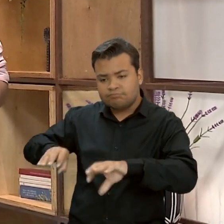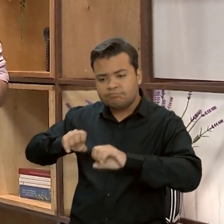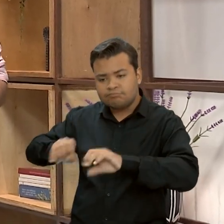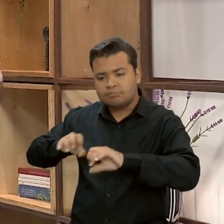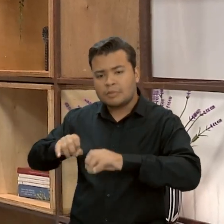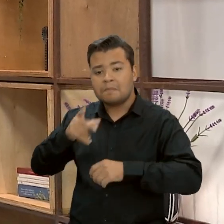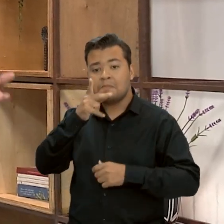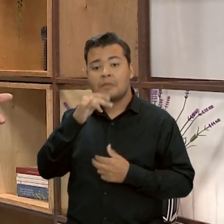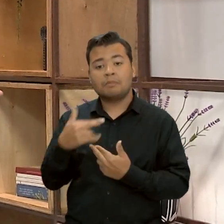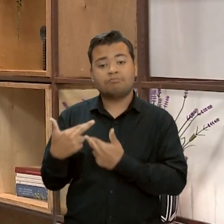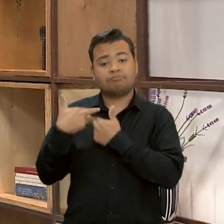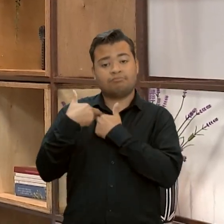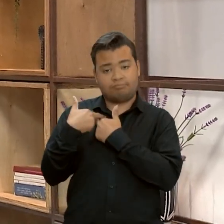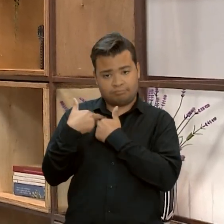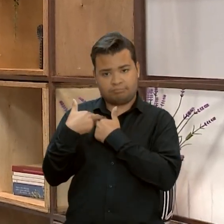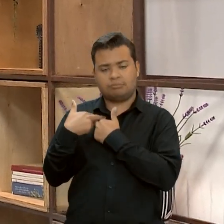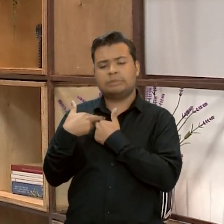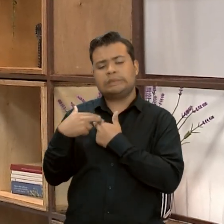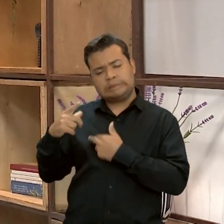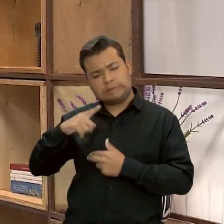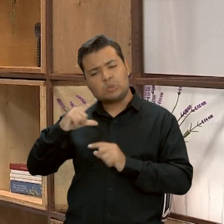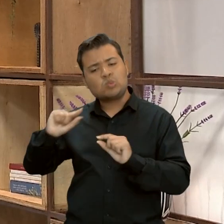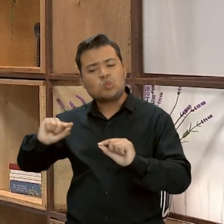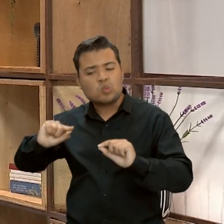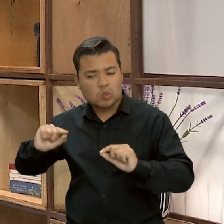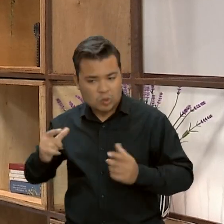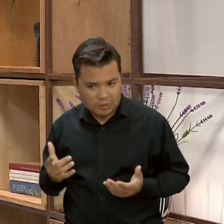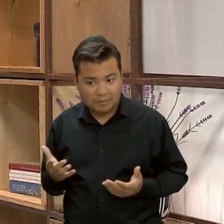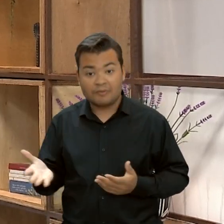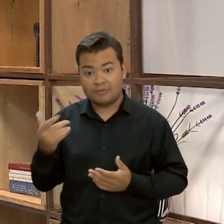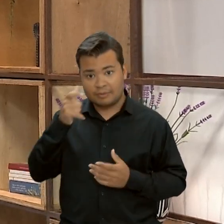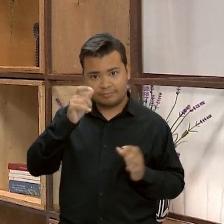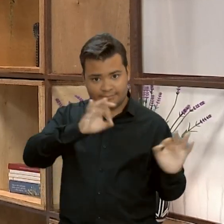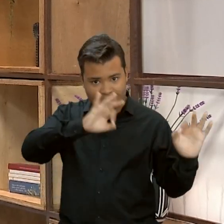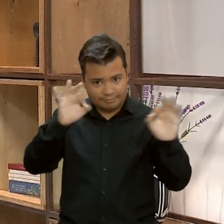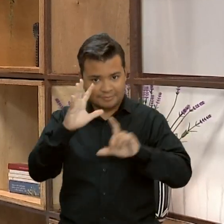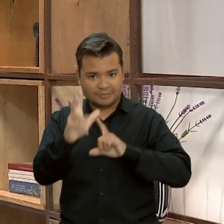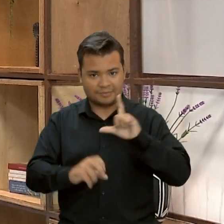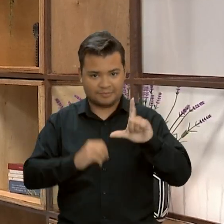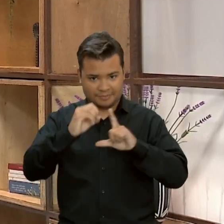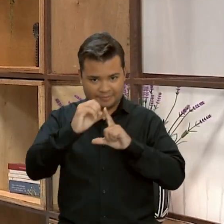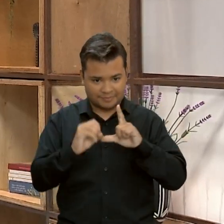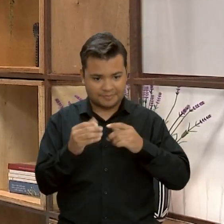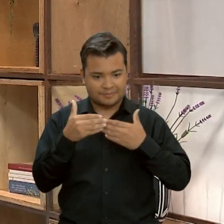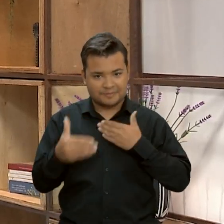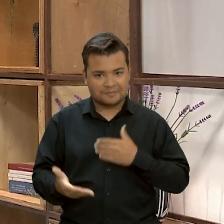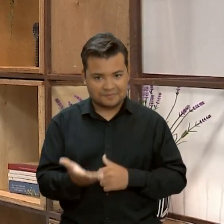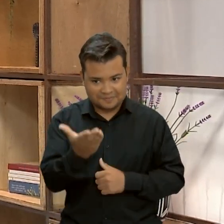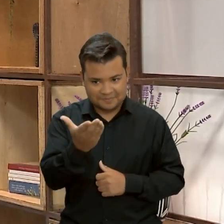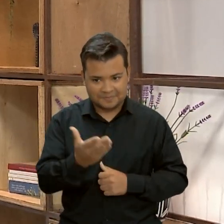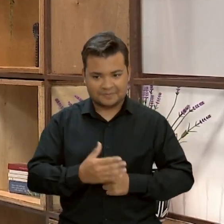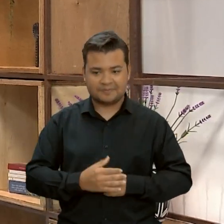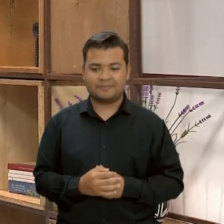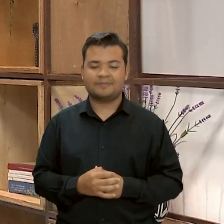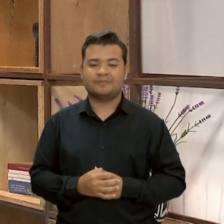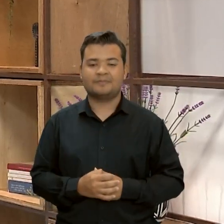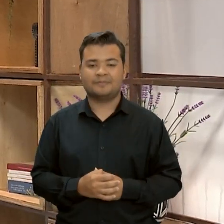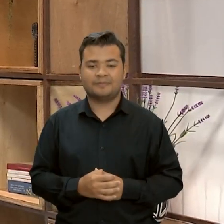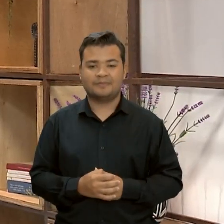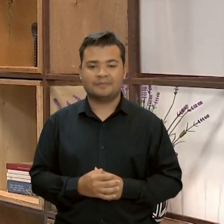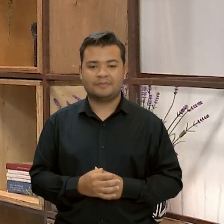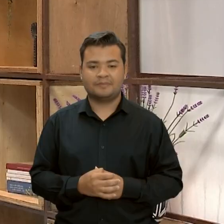e também sobre a responsabilidade que eles devem ter. Então vem com a gente, porque o Mundo UFG já está no ar.